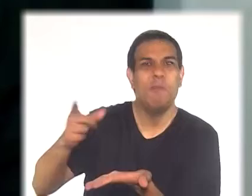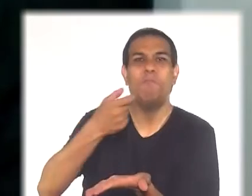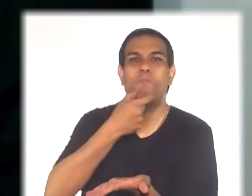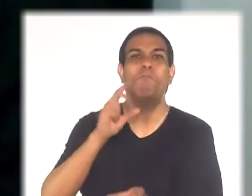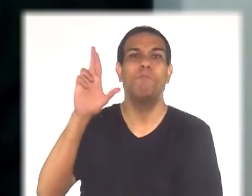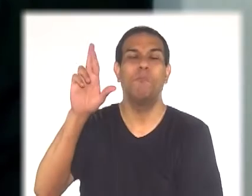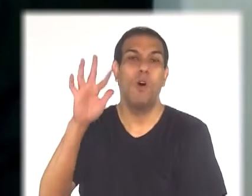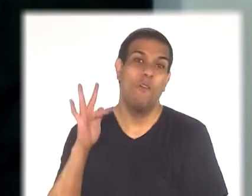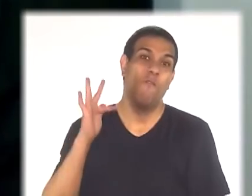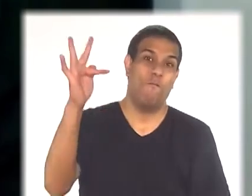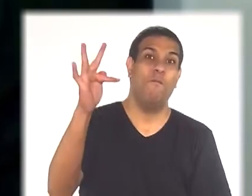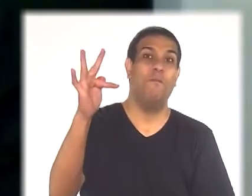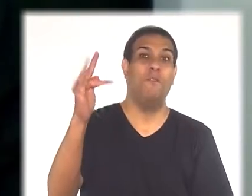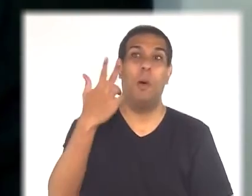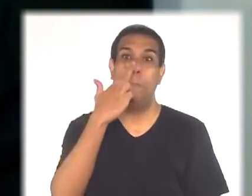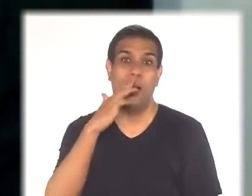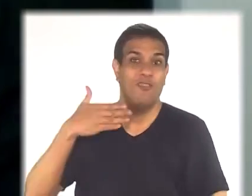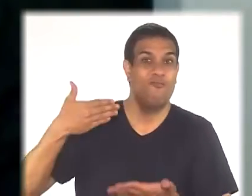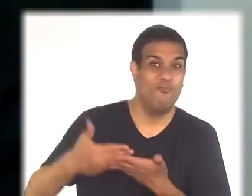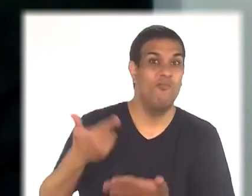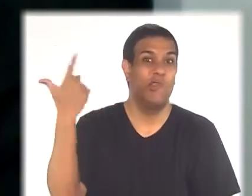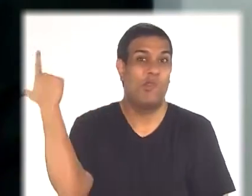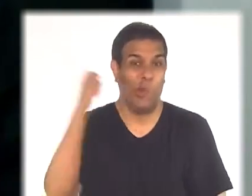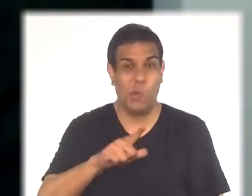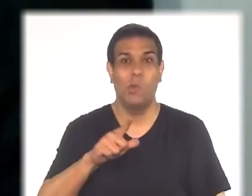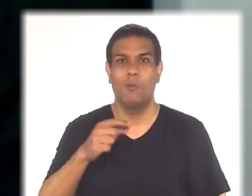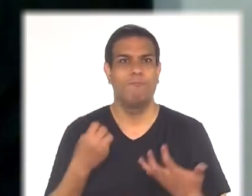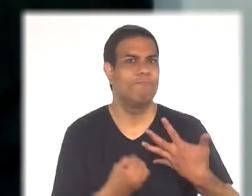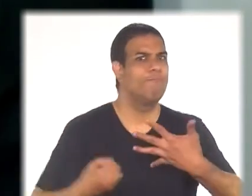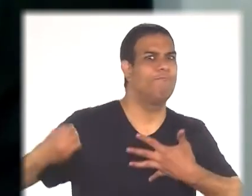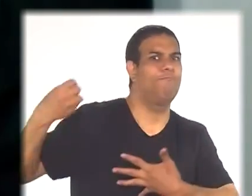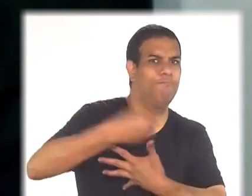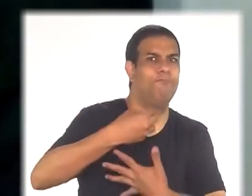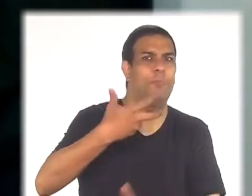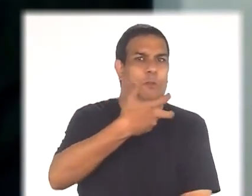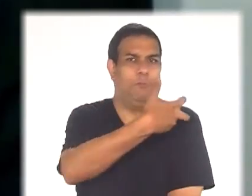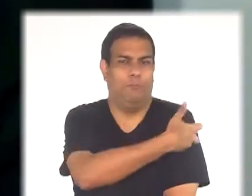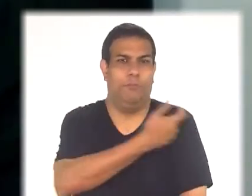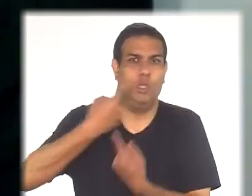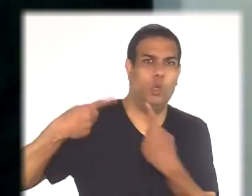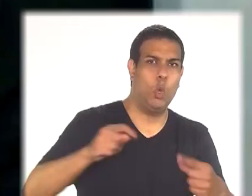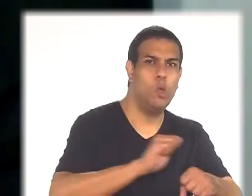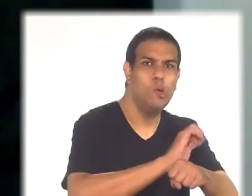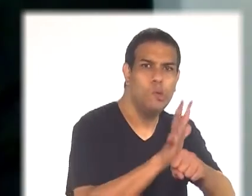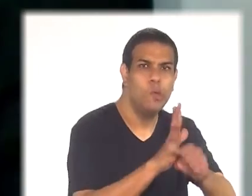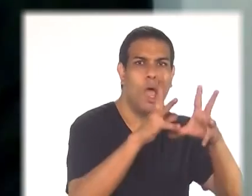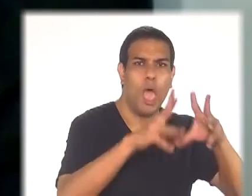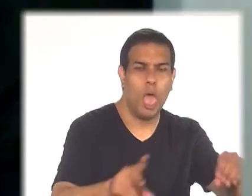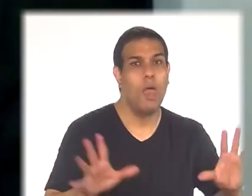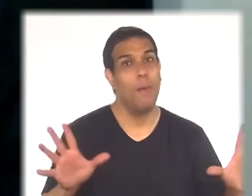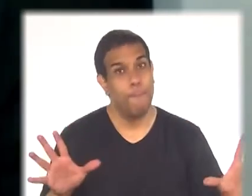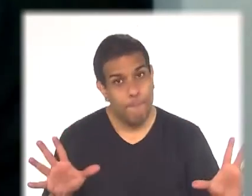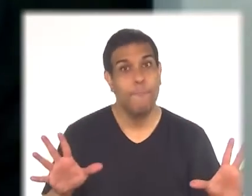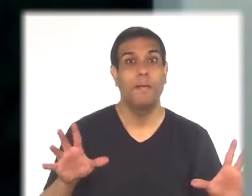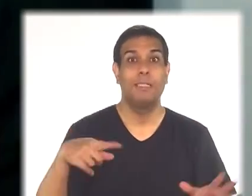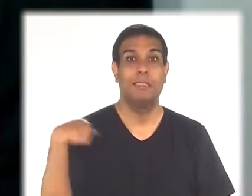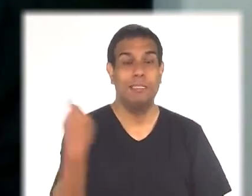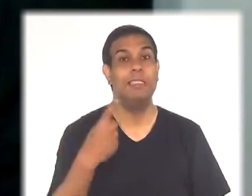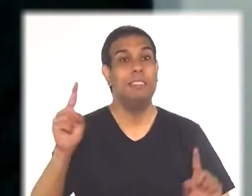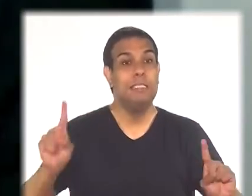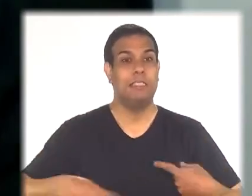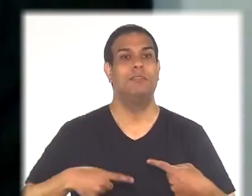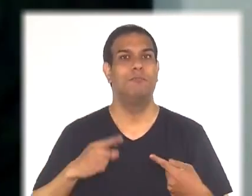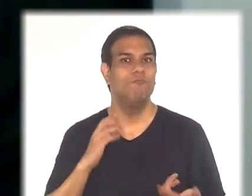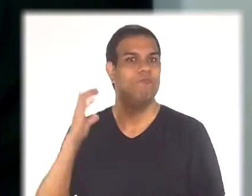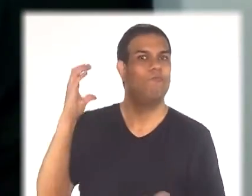dessa vacina candidata, que nós já estamos aí chegando muito próximo dela se tornar uma realidade. Então, nós não teremos, embora